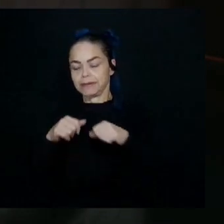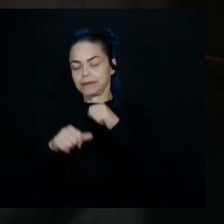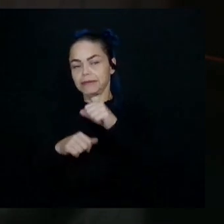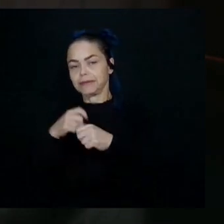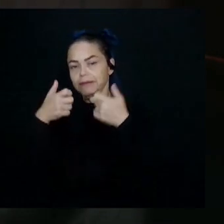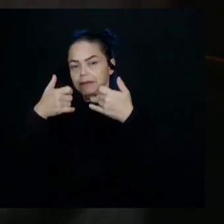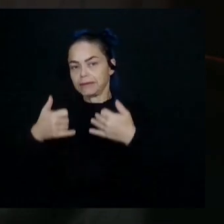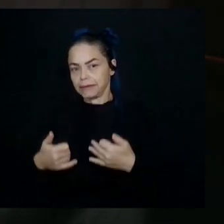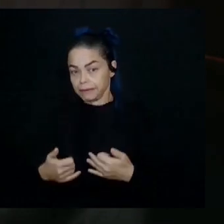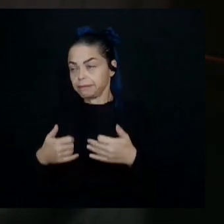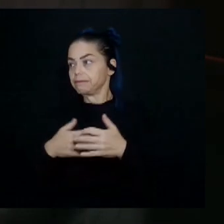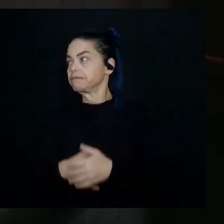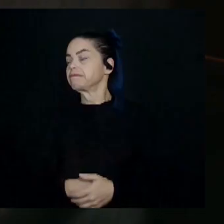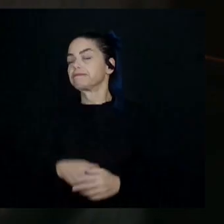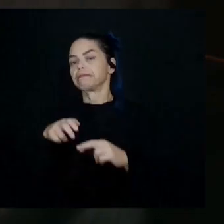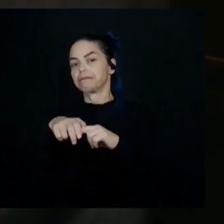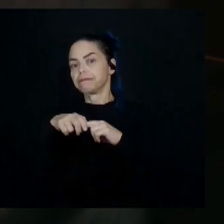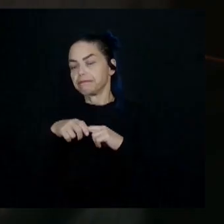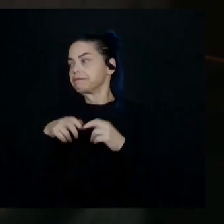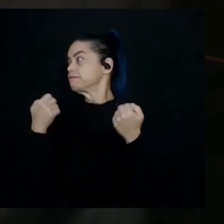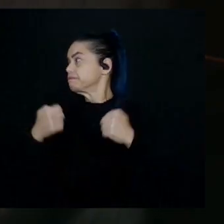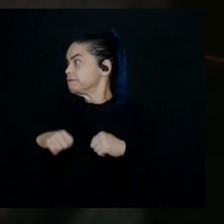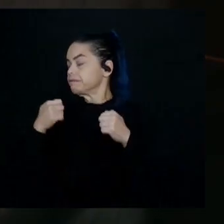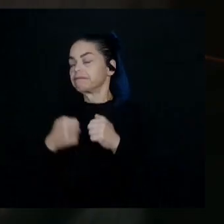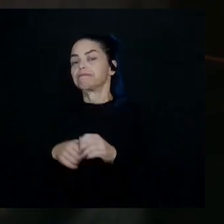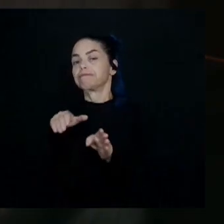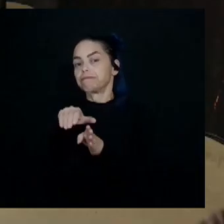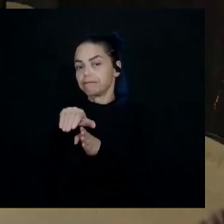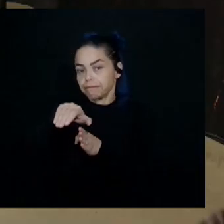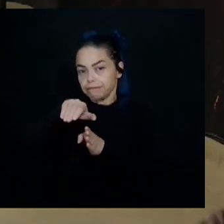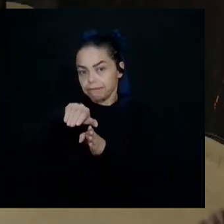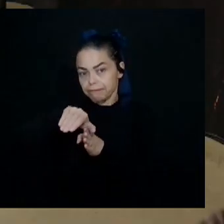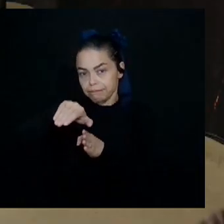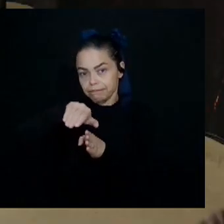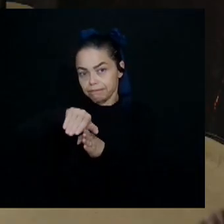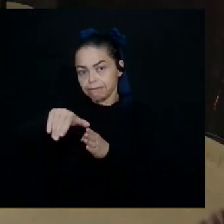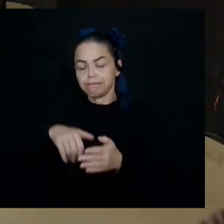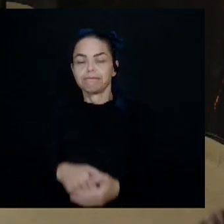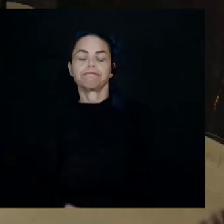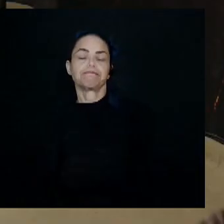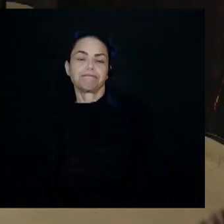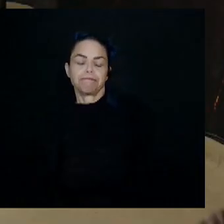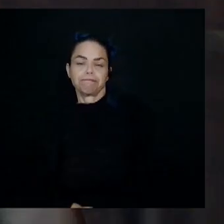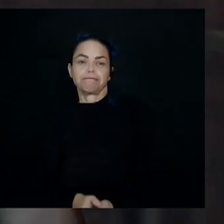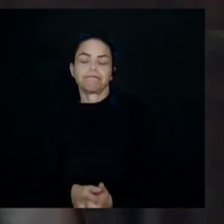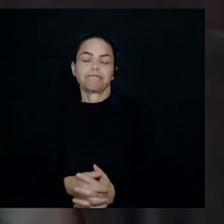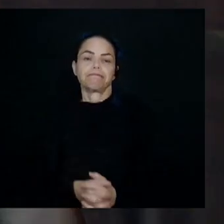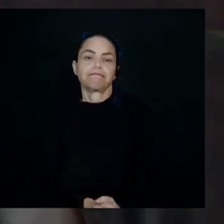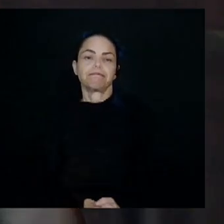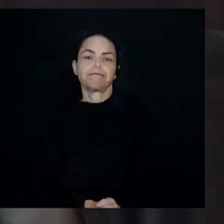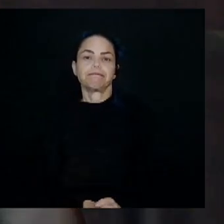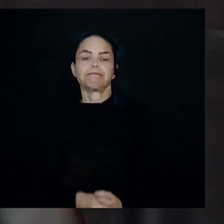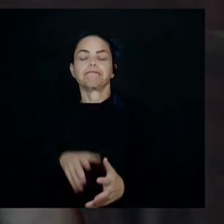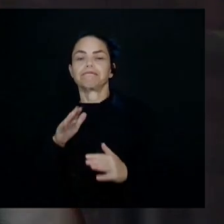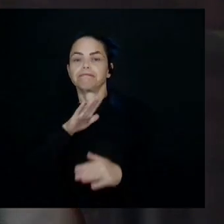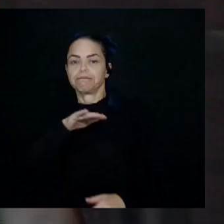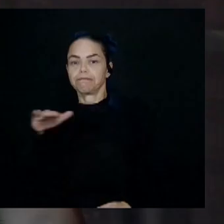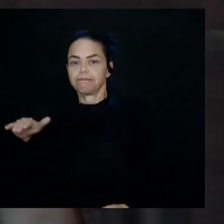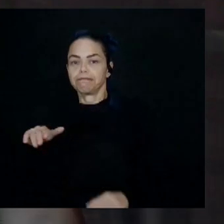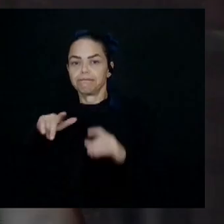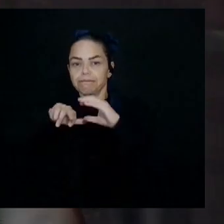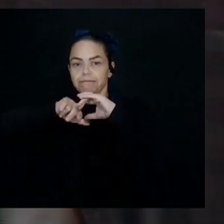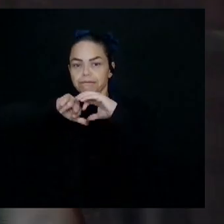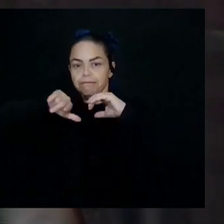falar? É por isso que a gente precisa de orientação, gente. Vamos lá, Viviane. É por isso que essas crianças neurodivergentes,